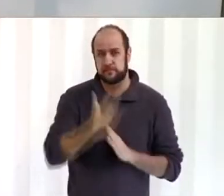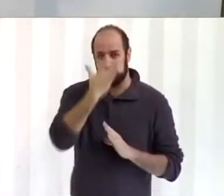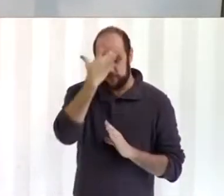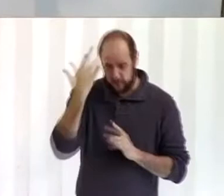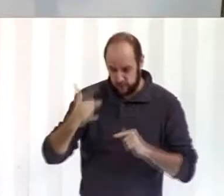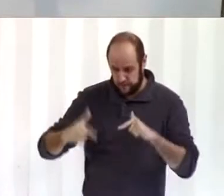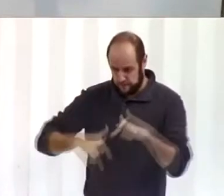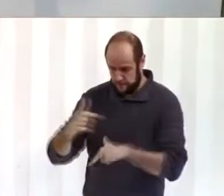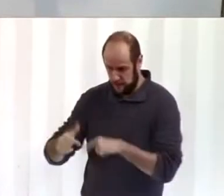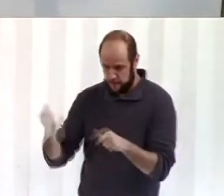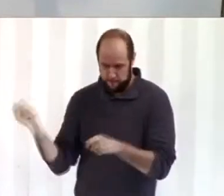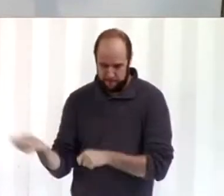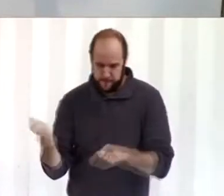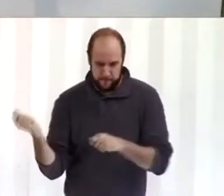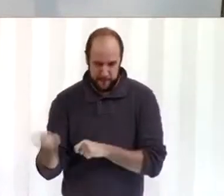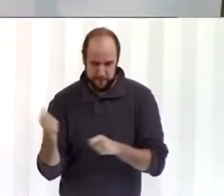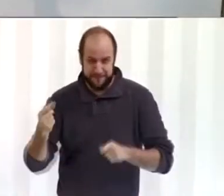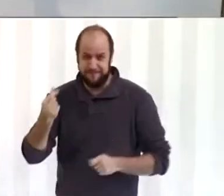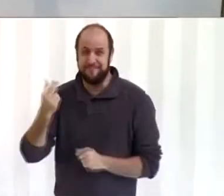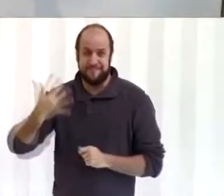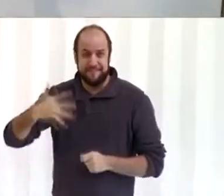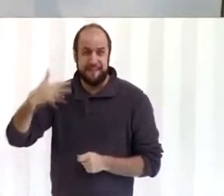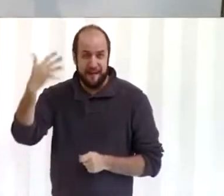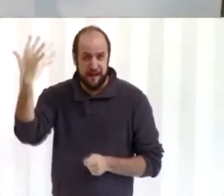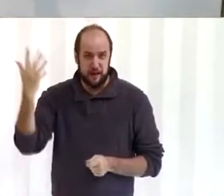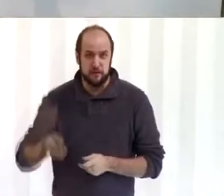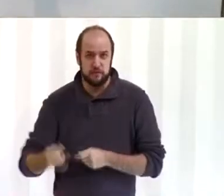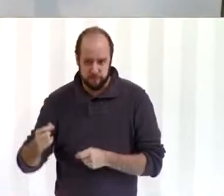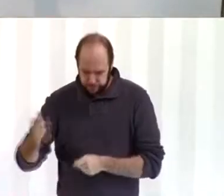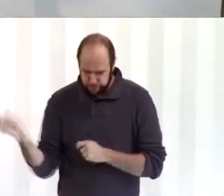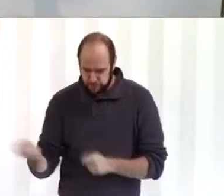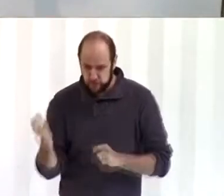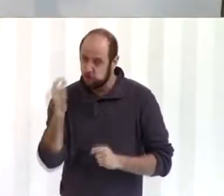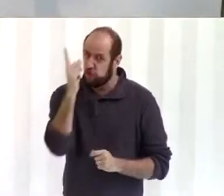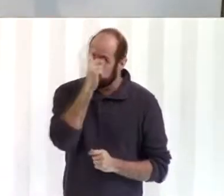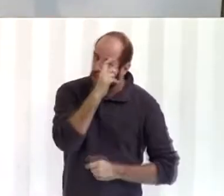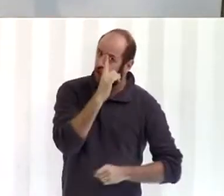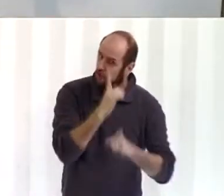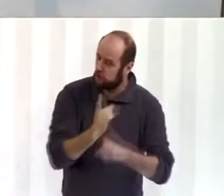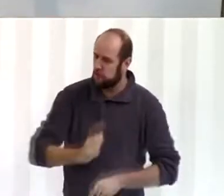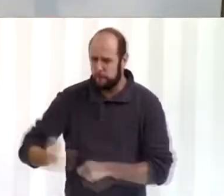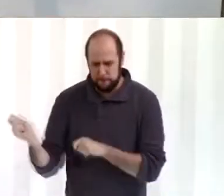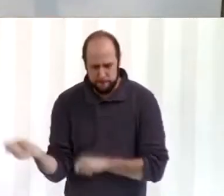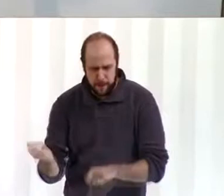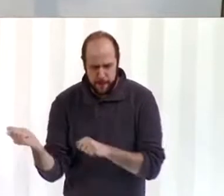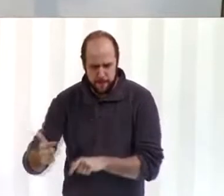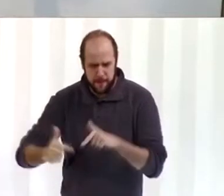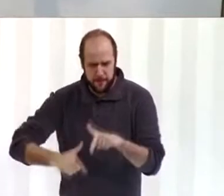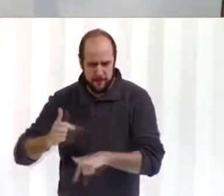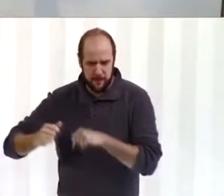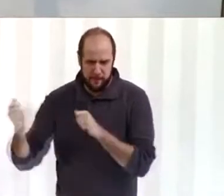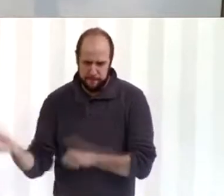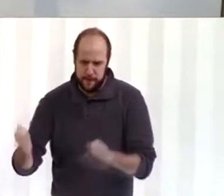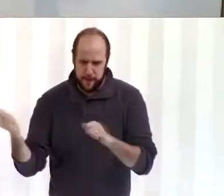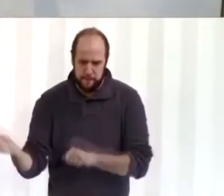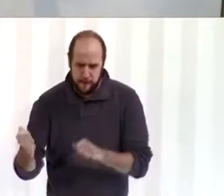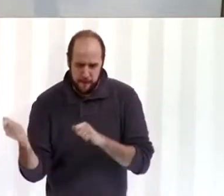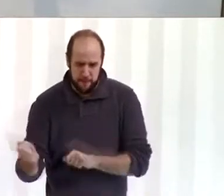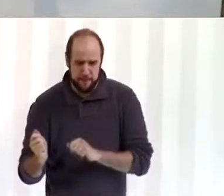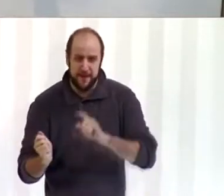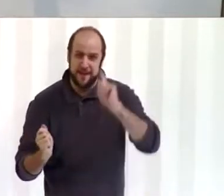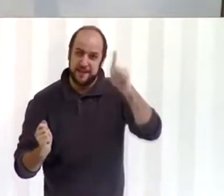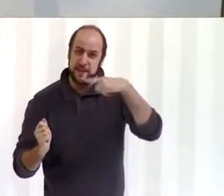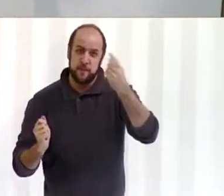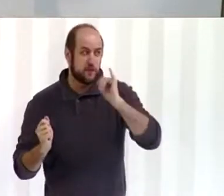material muito caro, extremamente caro, raro, e ele então teria que depois prestar contas. Se